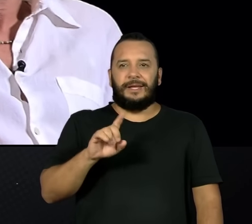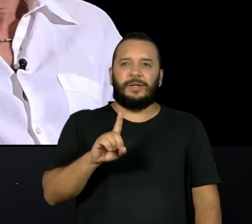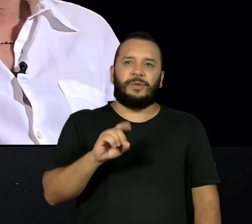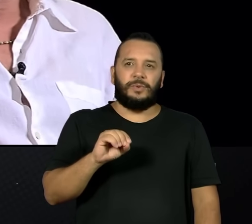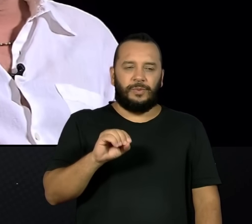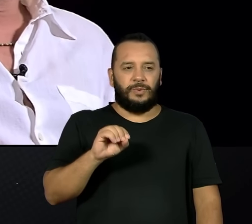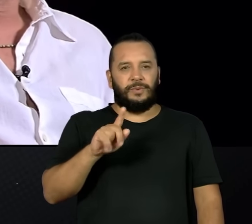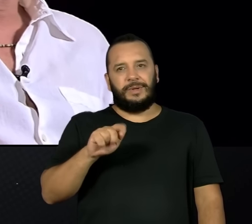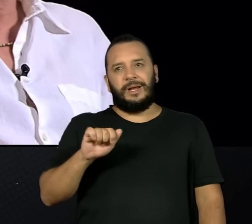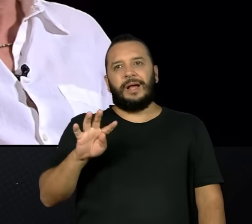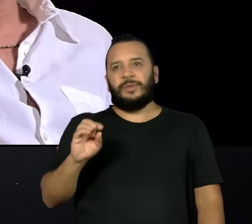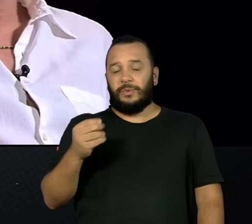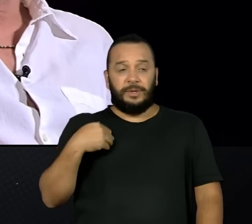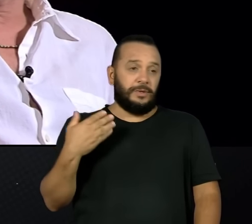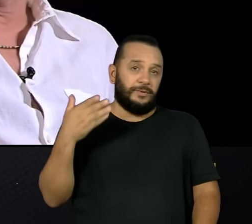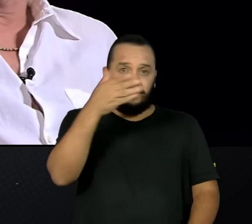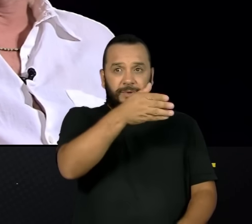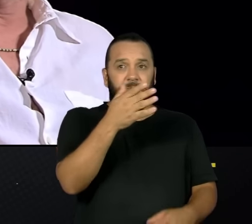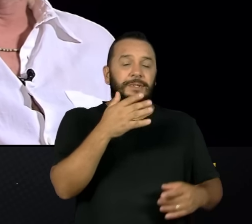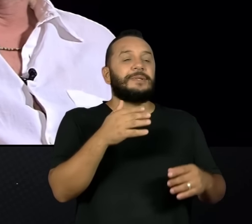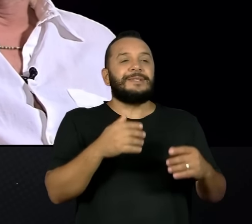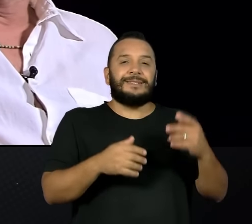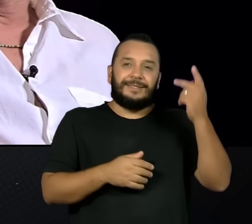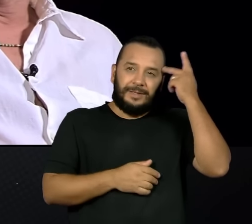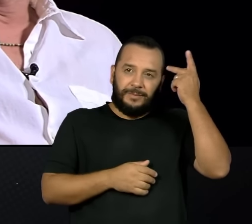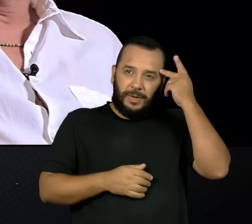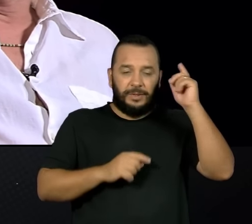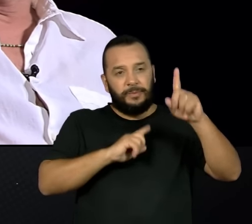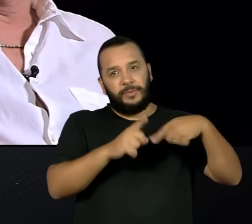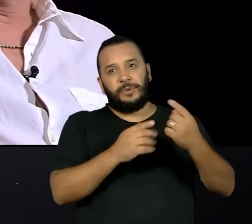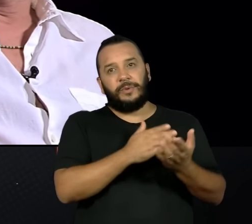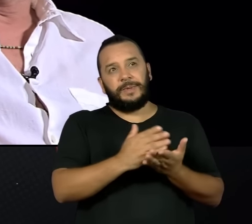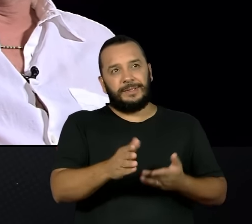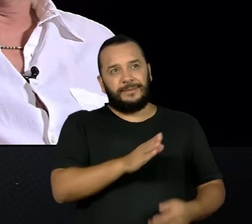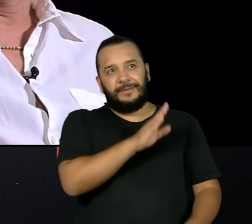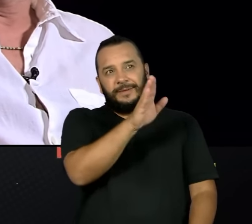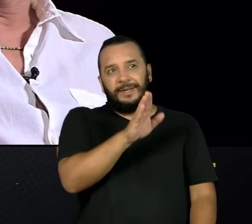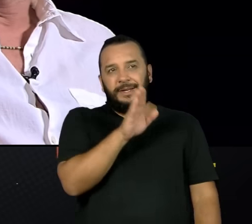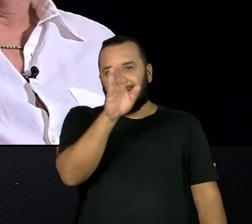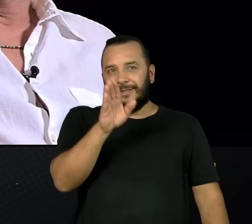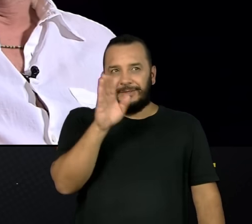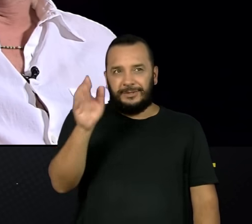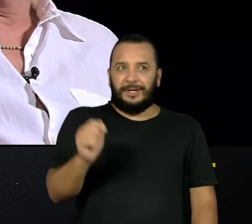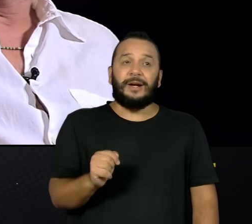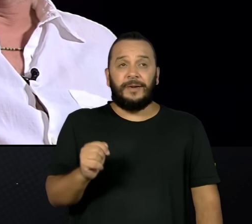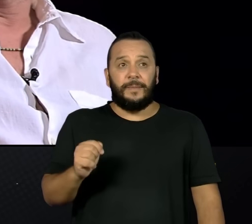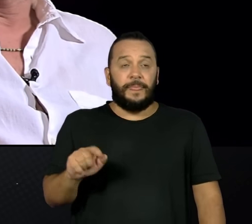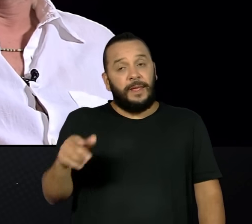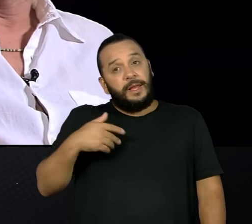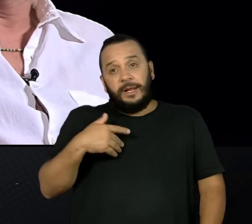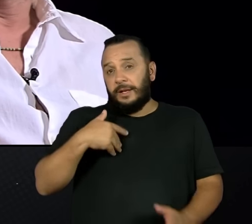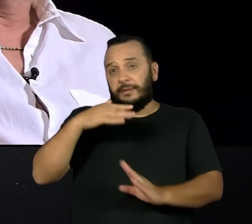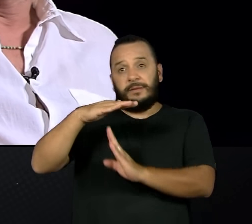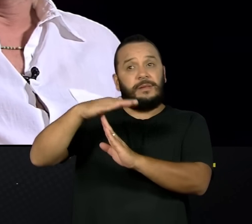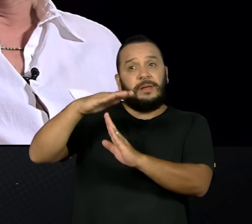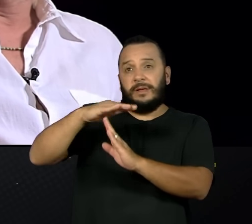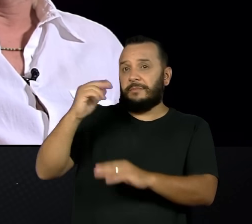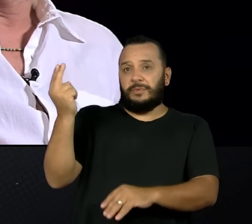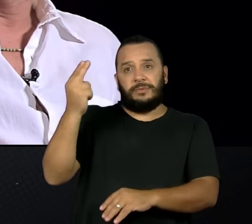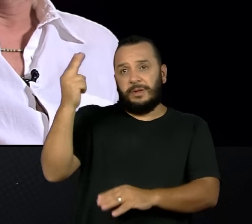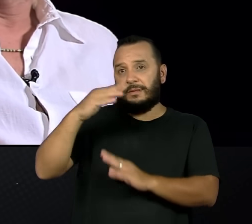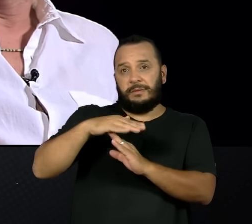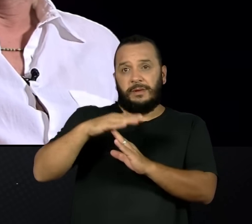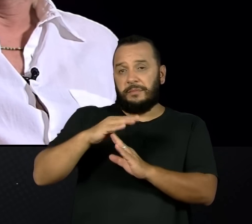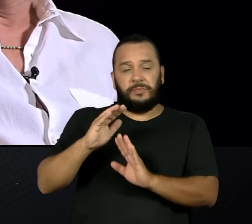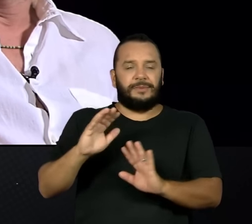temporada grande em São Paulo e depois começamos a viajar e seria natural até que ele falasse Olha eu preciso de um tempo não tá dando